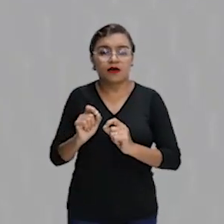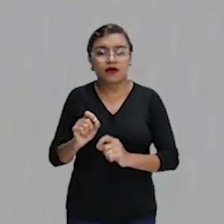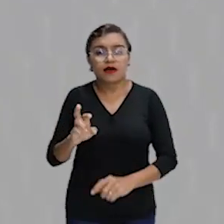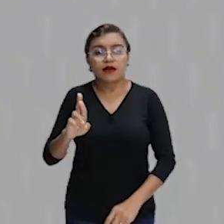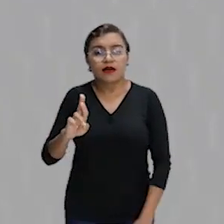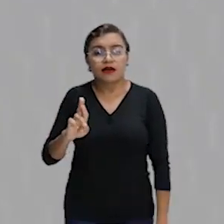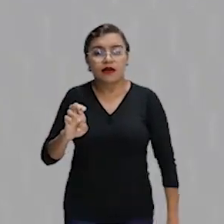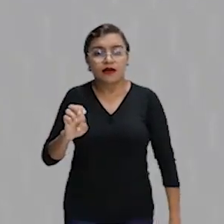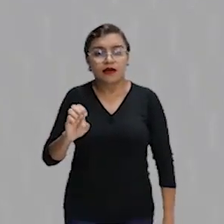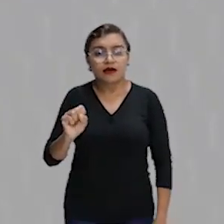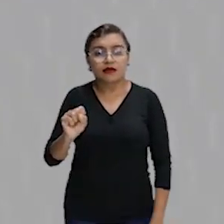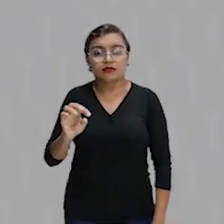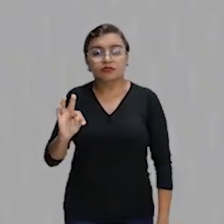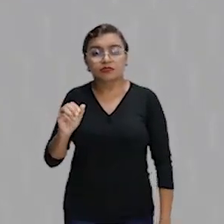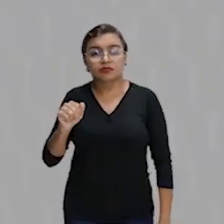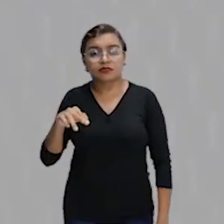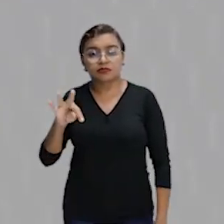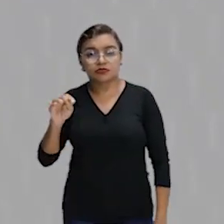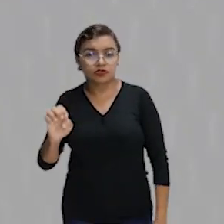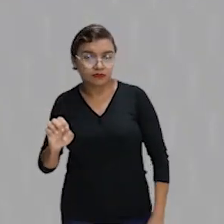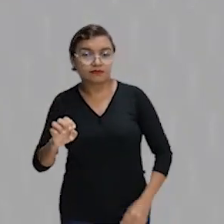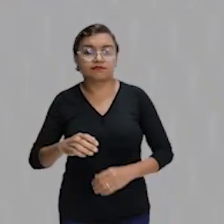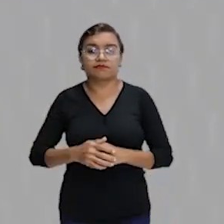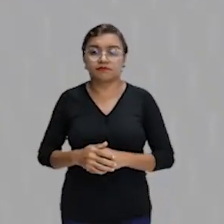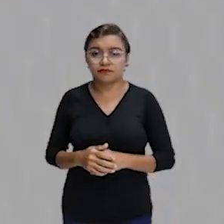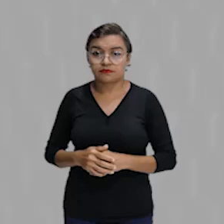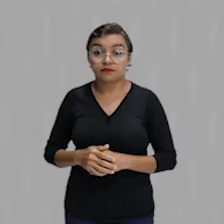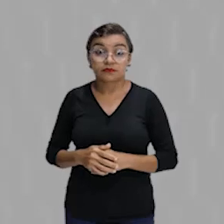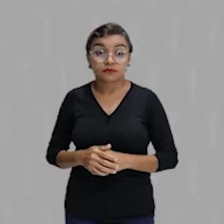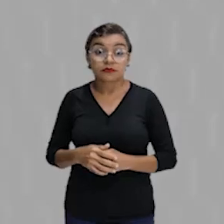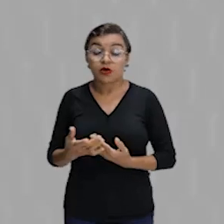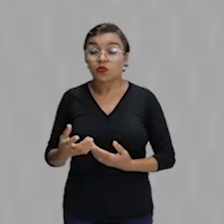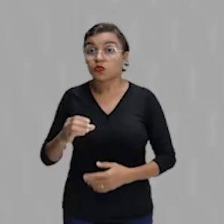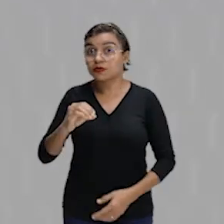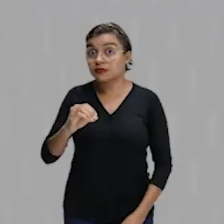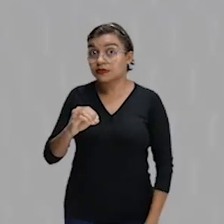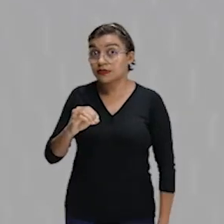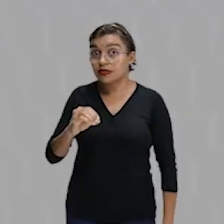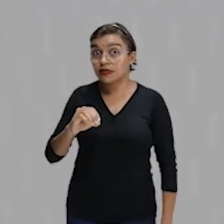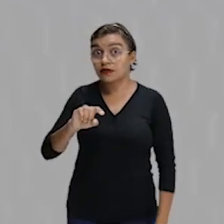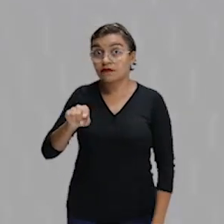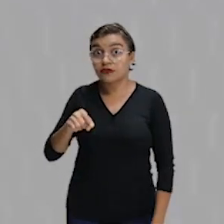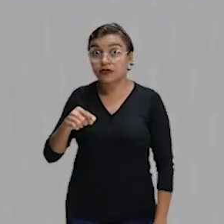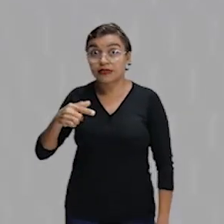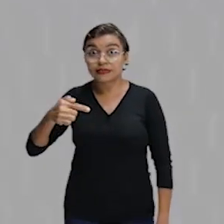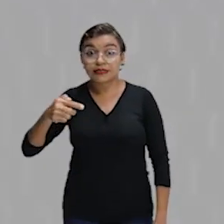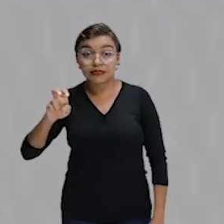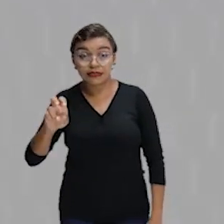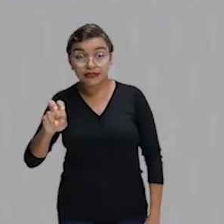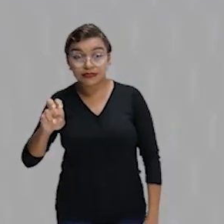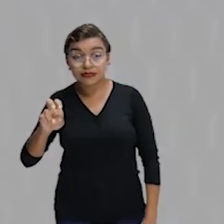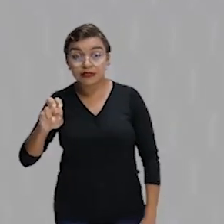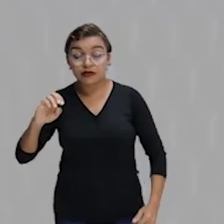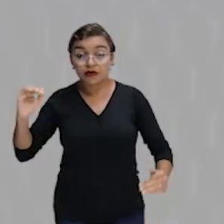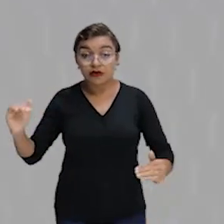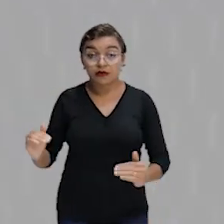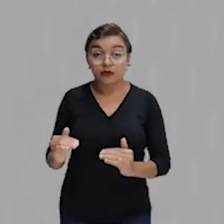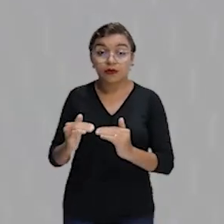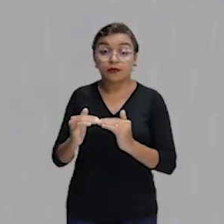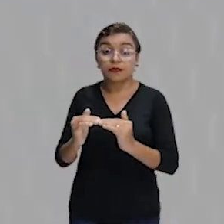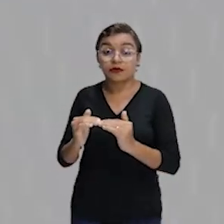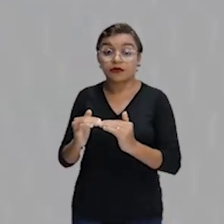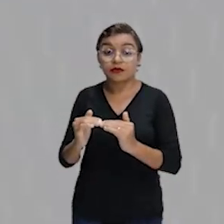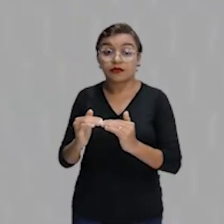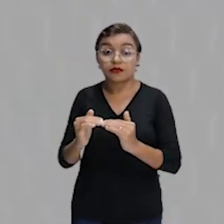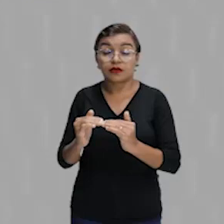letra D, bem aqui, está fora só por isso. Porque esse 0,75, ele está associado ao valor restante. Como eu